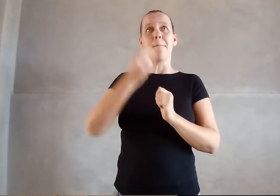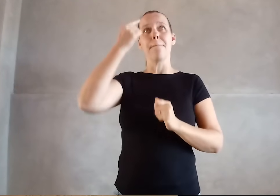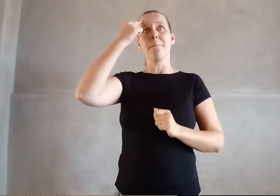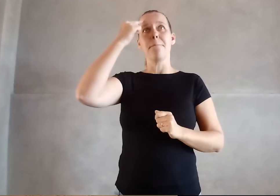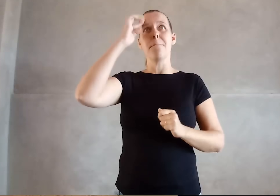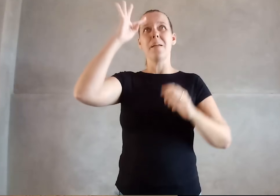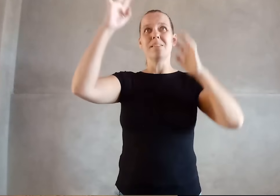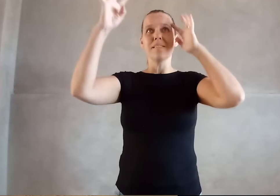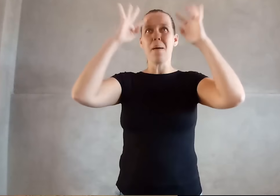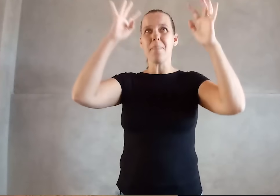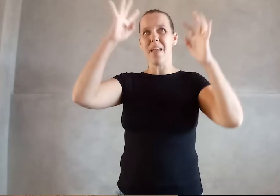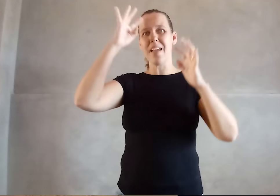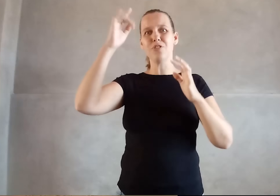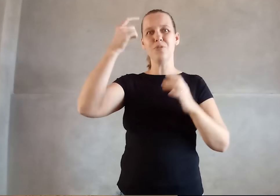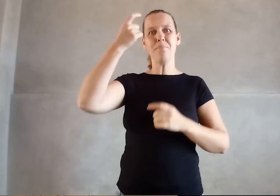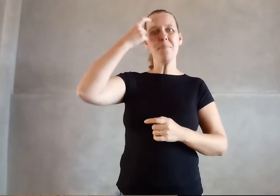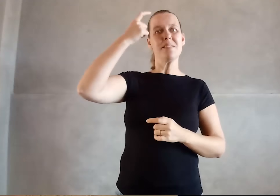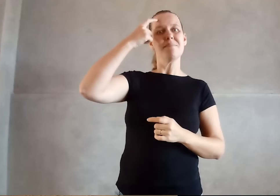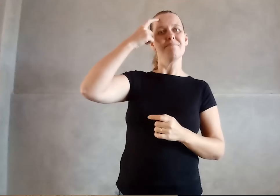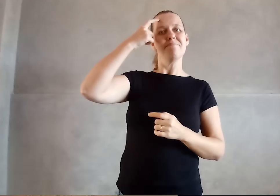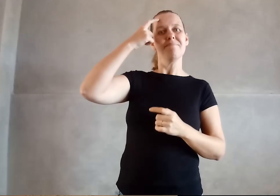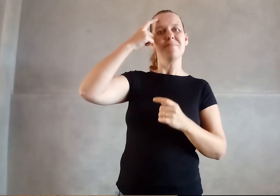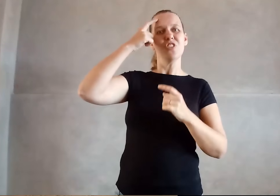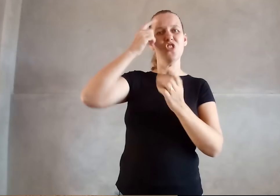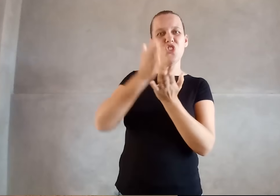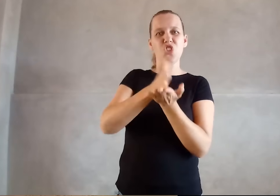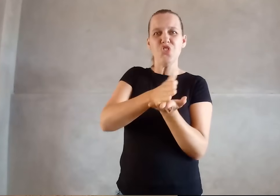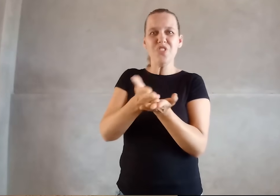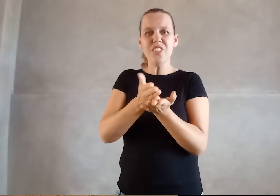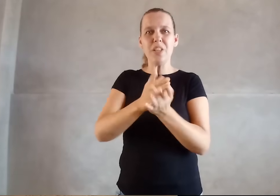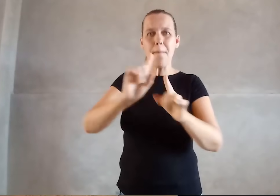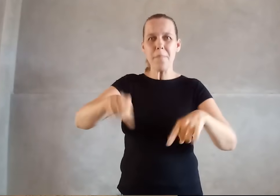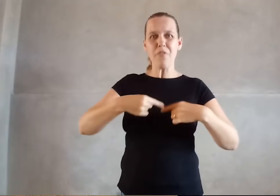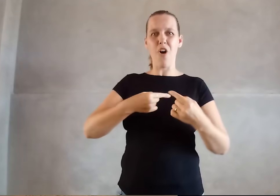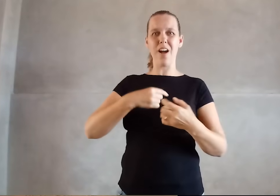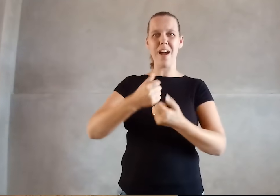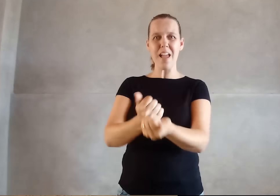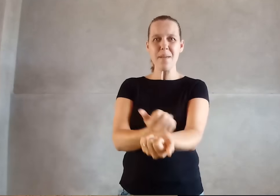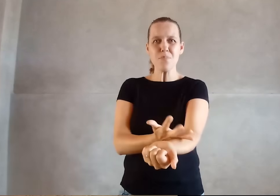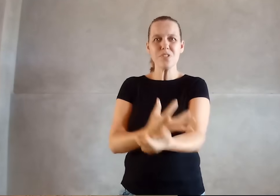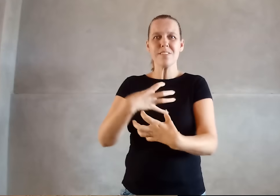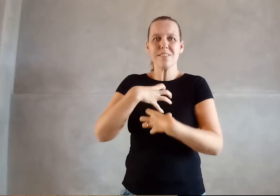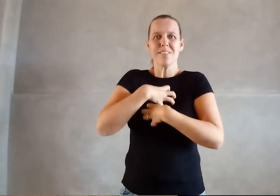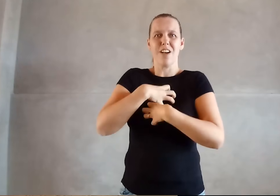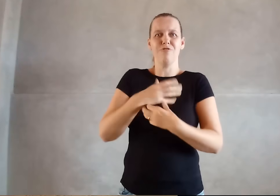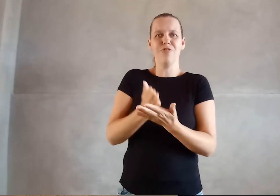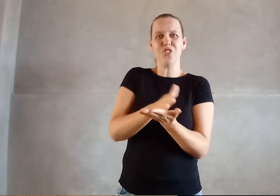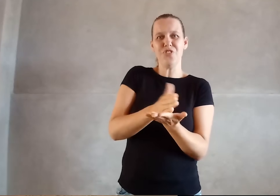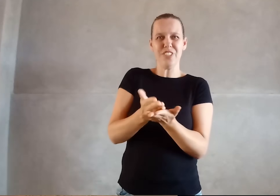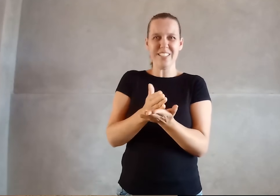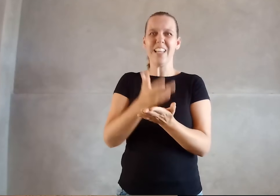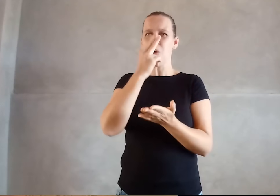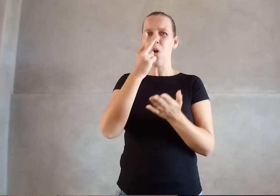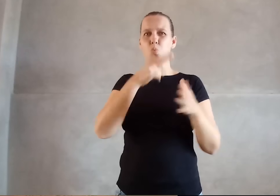emoções divididas. É exatamente o processo que nós estudamos há 2 semanas. Não é? Da importância de guardar a